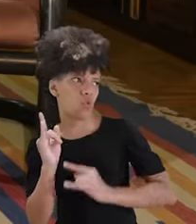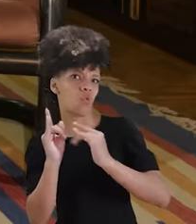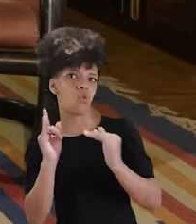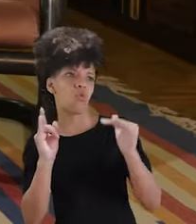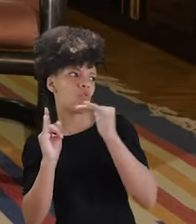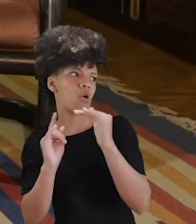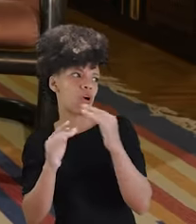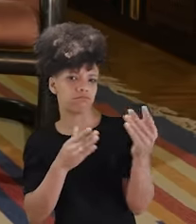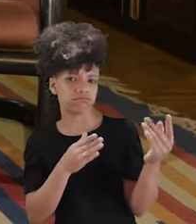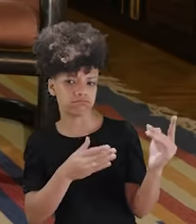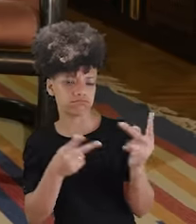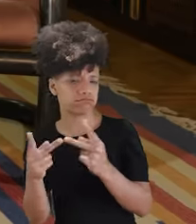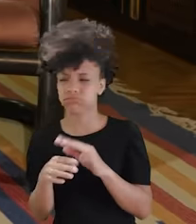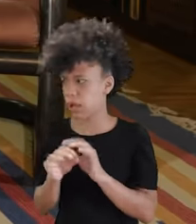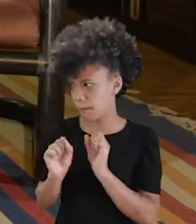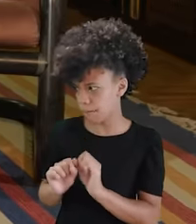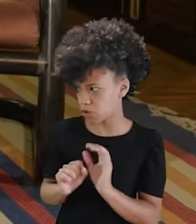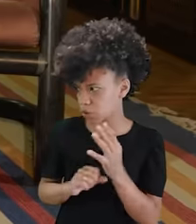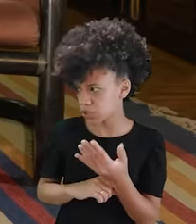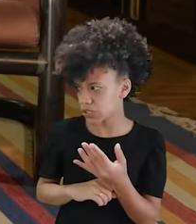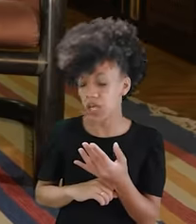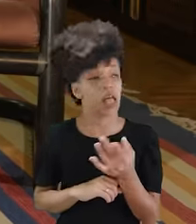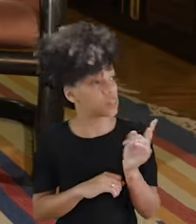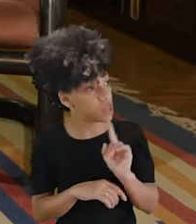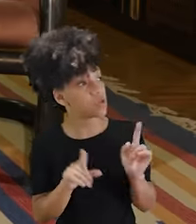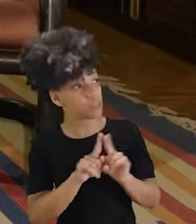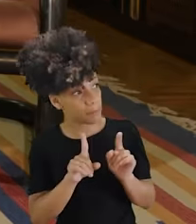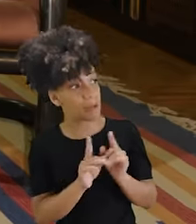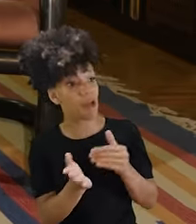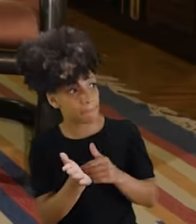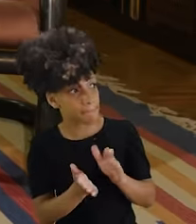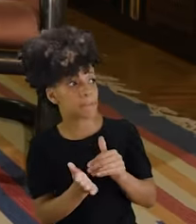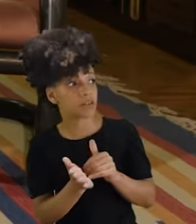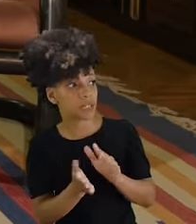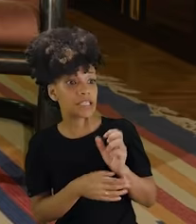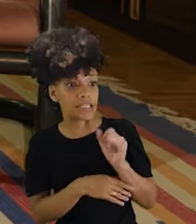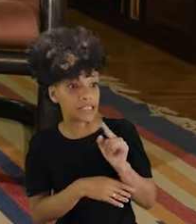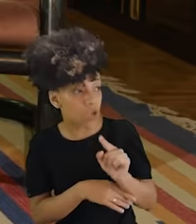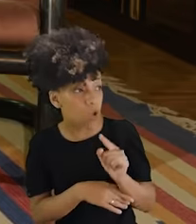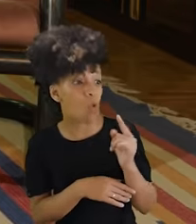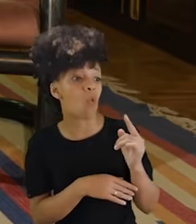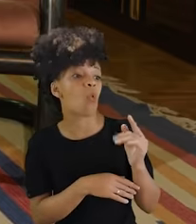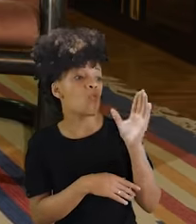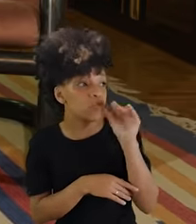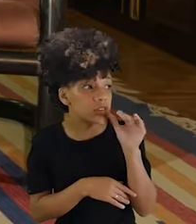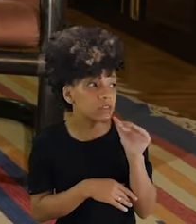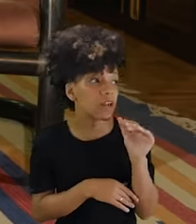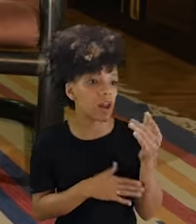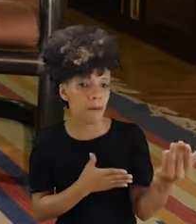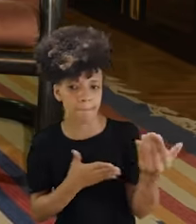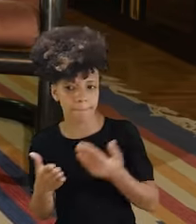tudo bem mas alguns pode acontecer de pela então também é mandado embora seria um tripulante